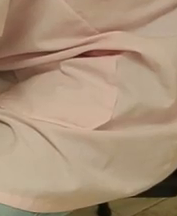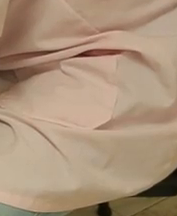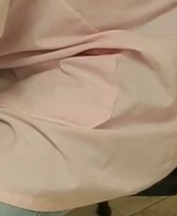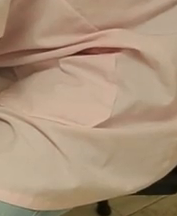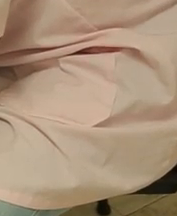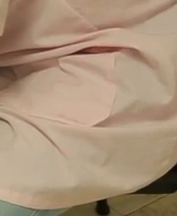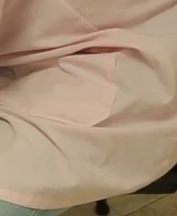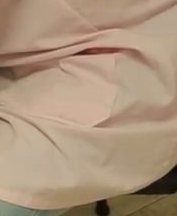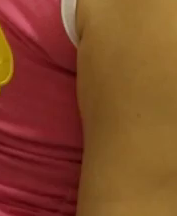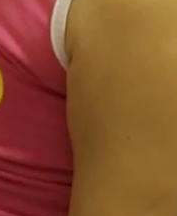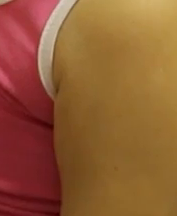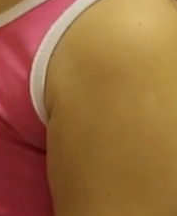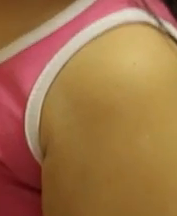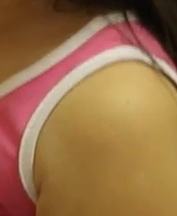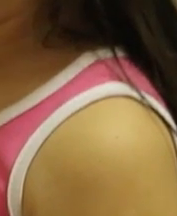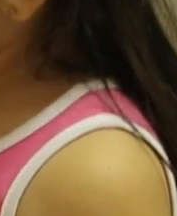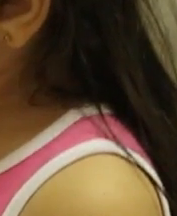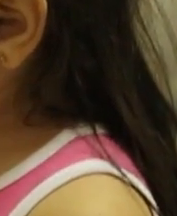Galleta.